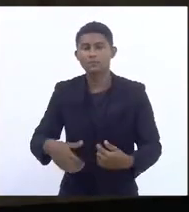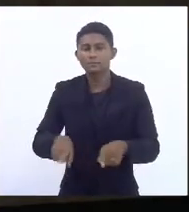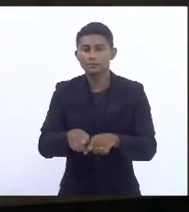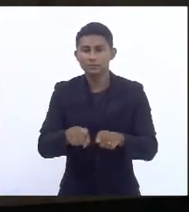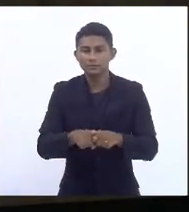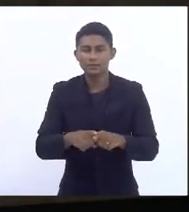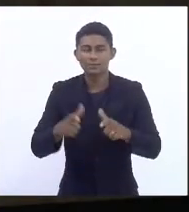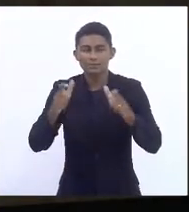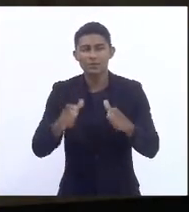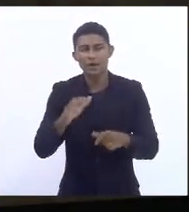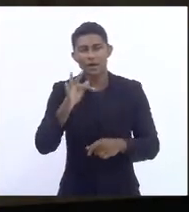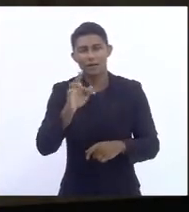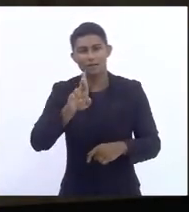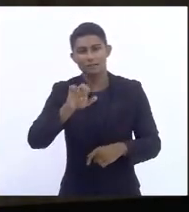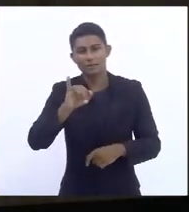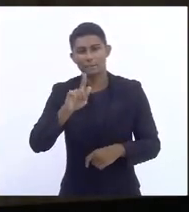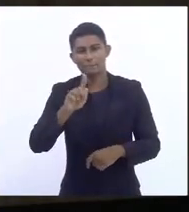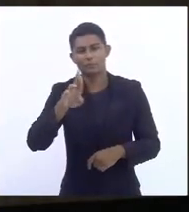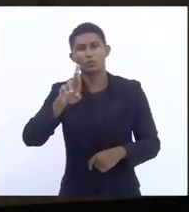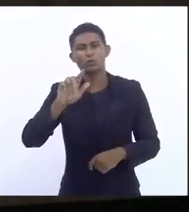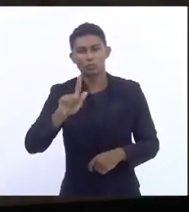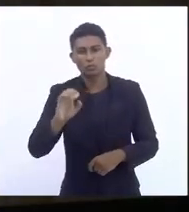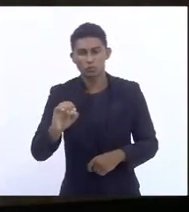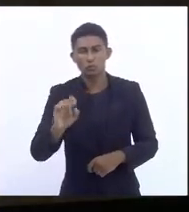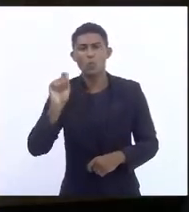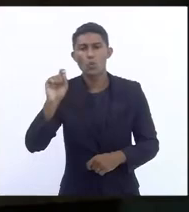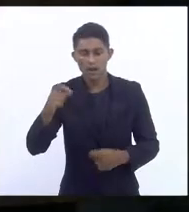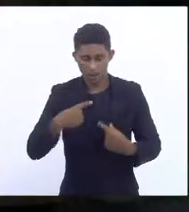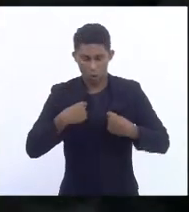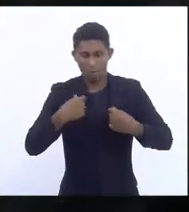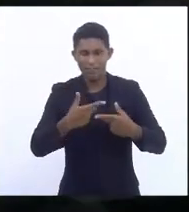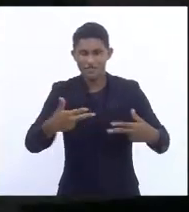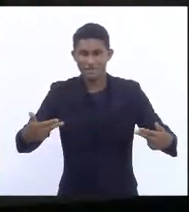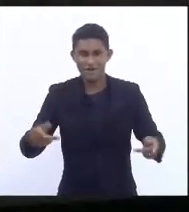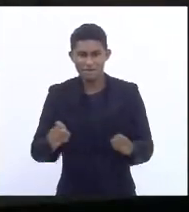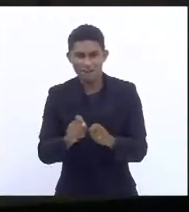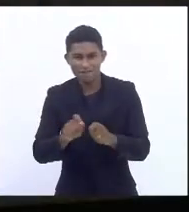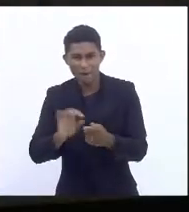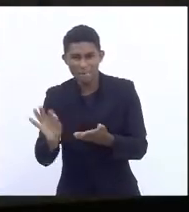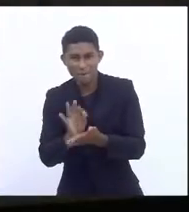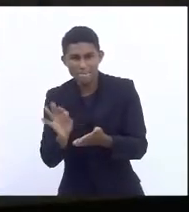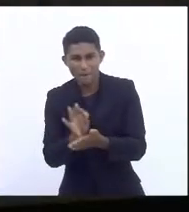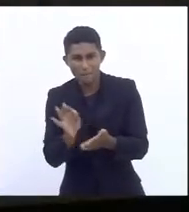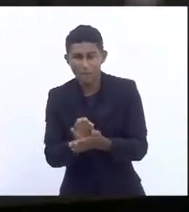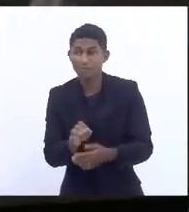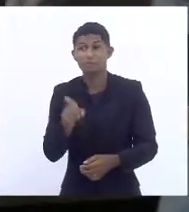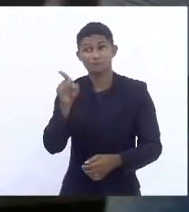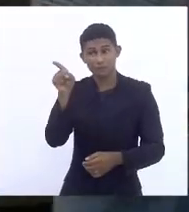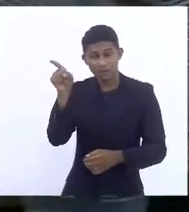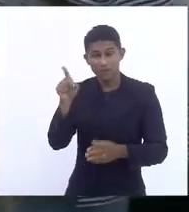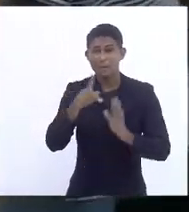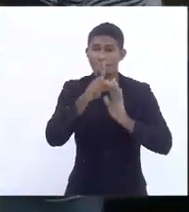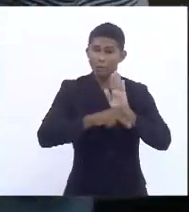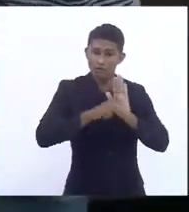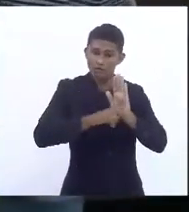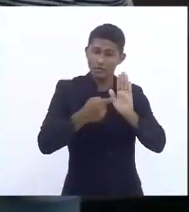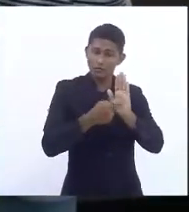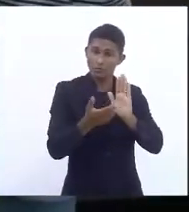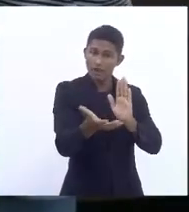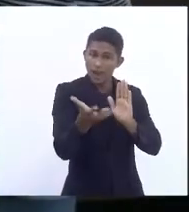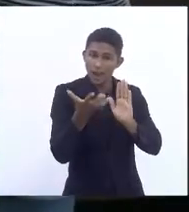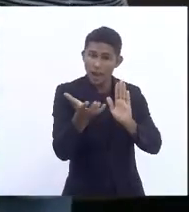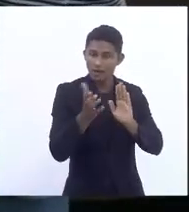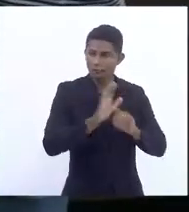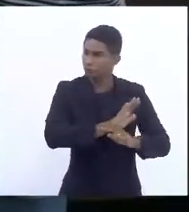setor têxtil. Então, o projeto vai nessa direção, dialoga com esse contexto de dificuldades e de tentativa de superação dessas dificuldades